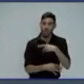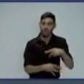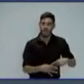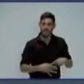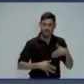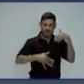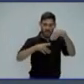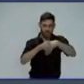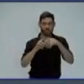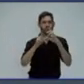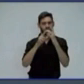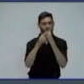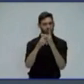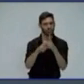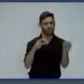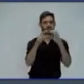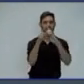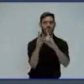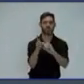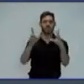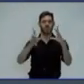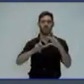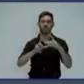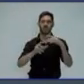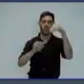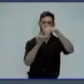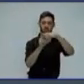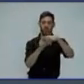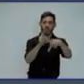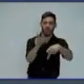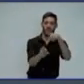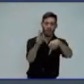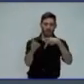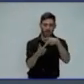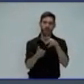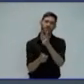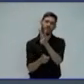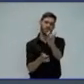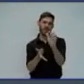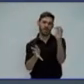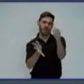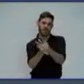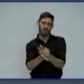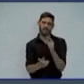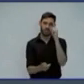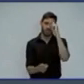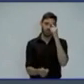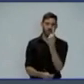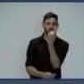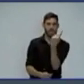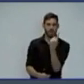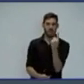eleito democraticamente pelo voto popular tomará posse no dia 1º de